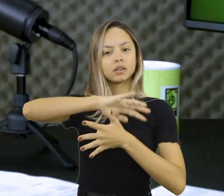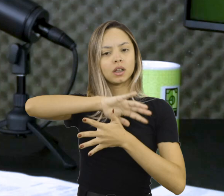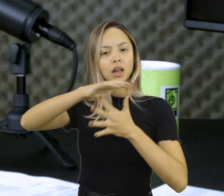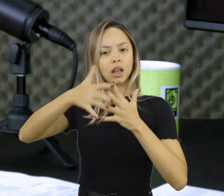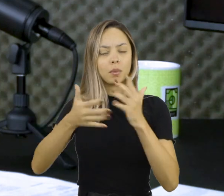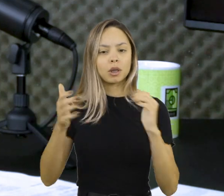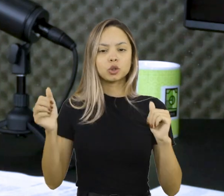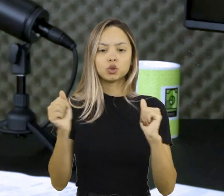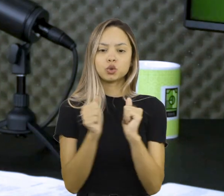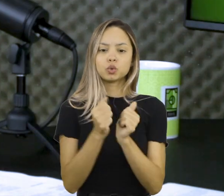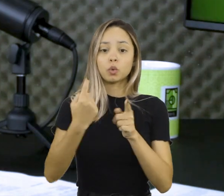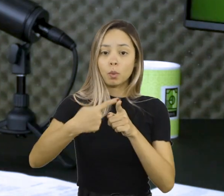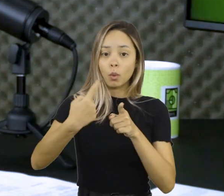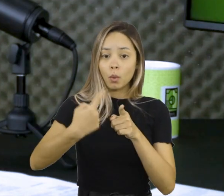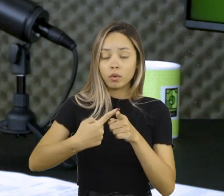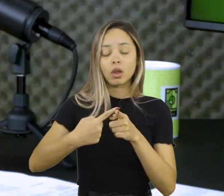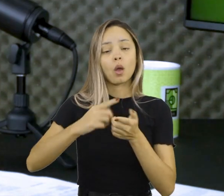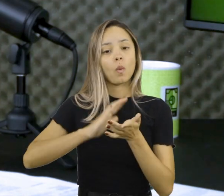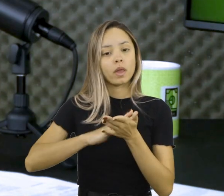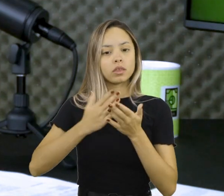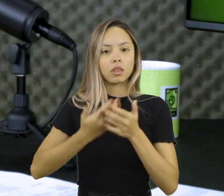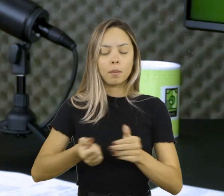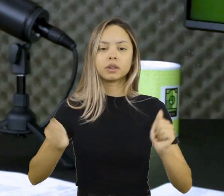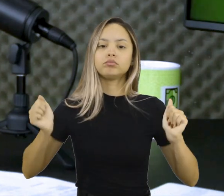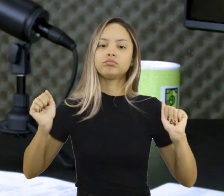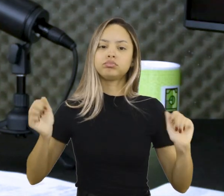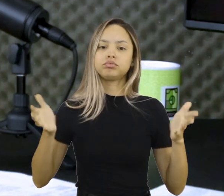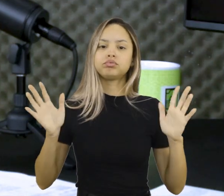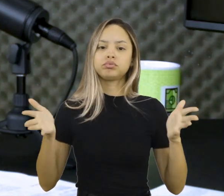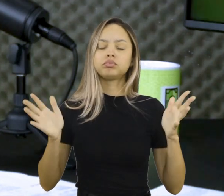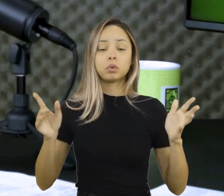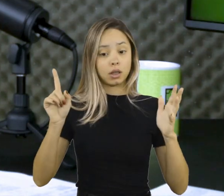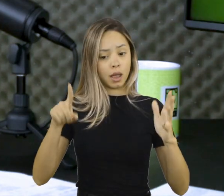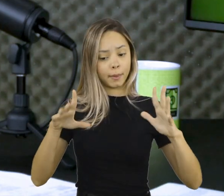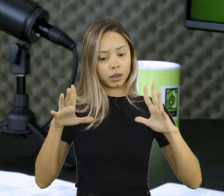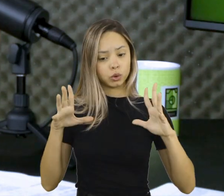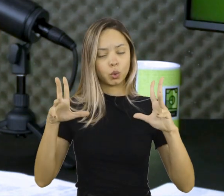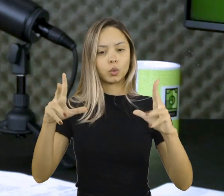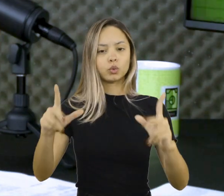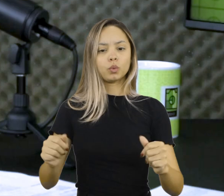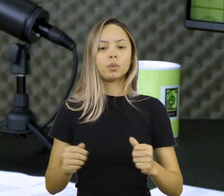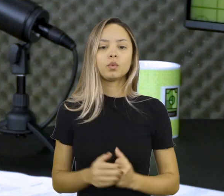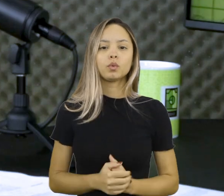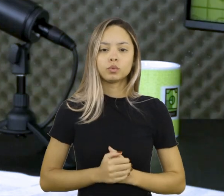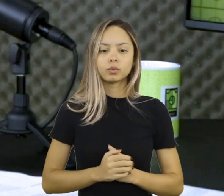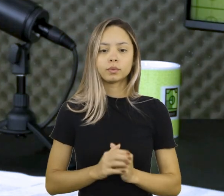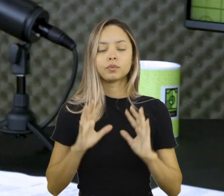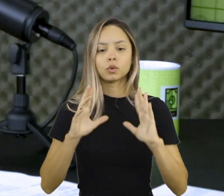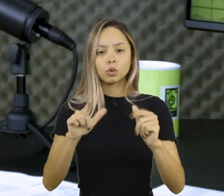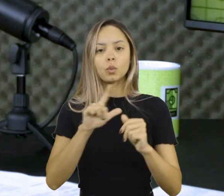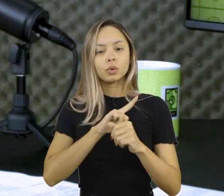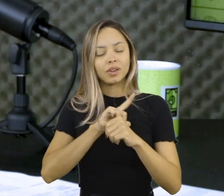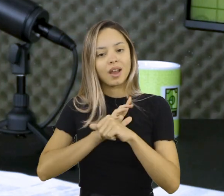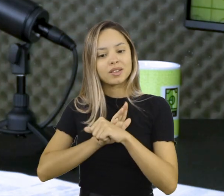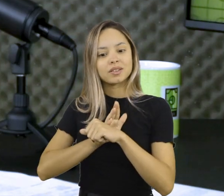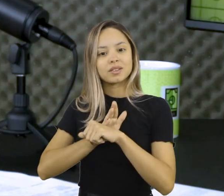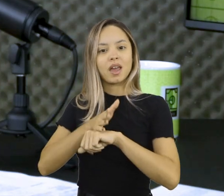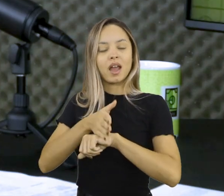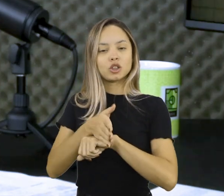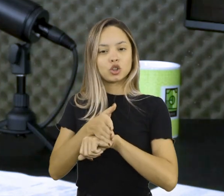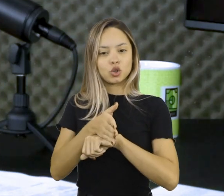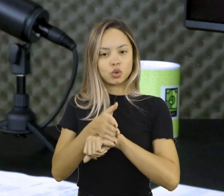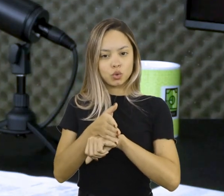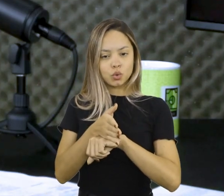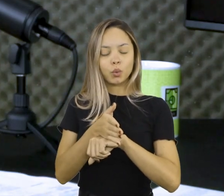quando o intérprete tá fazendo ele tá fazendo para todo mundo né E aí todo mundo vai tendo acesso né